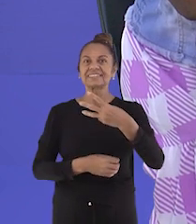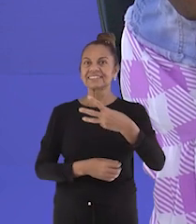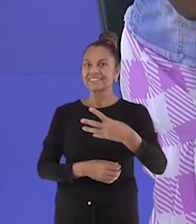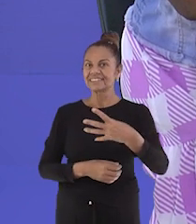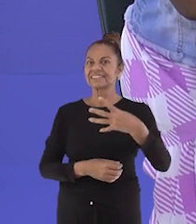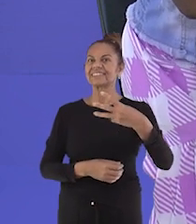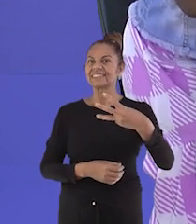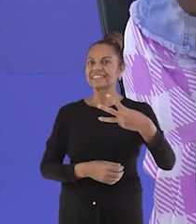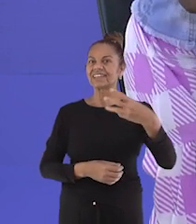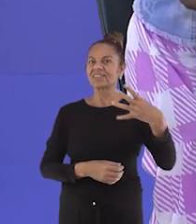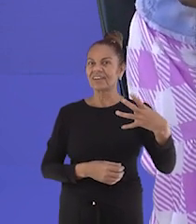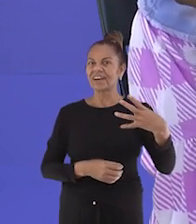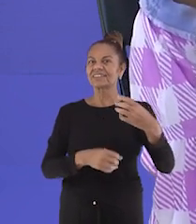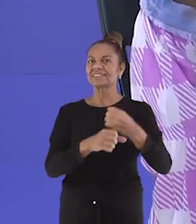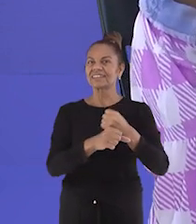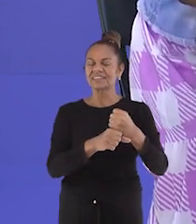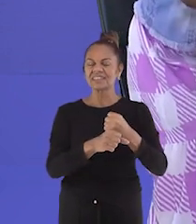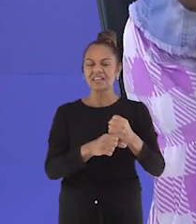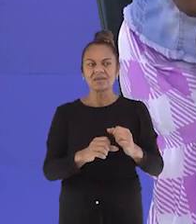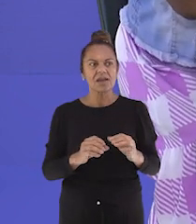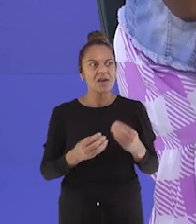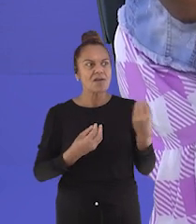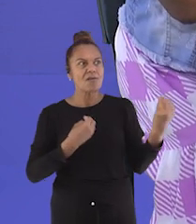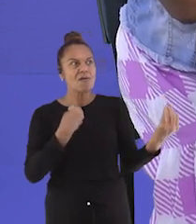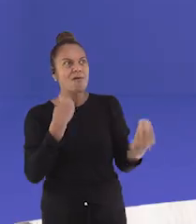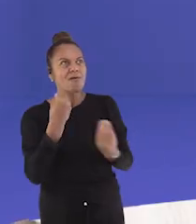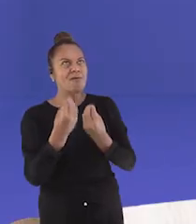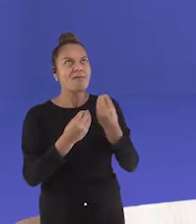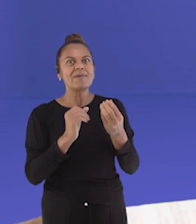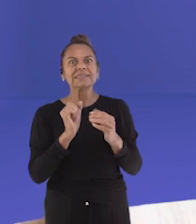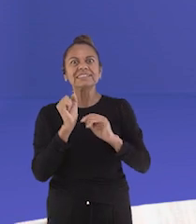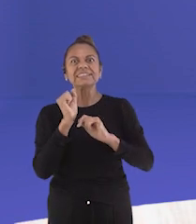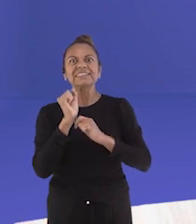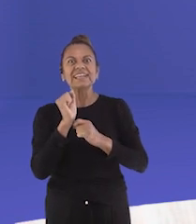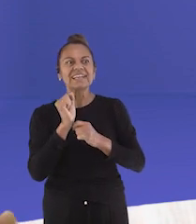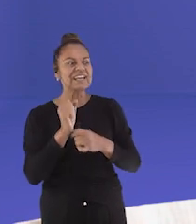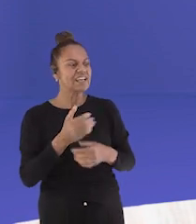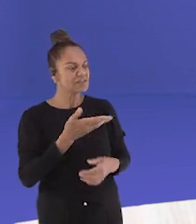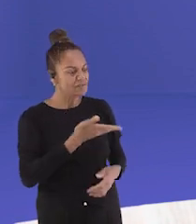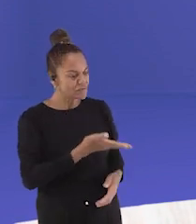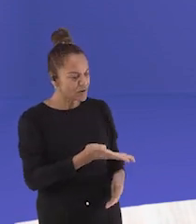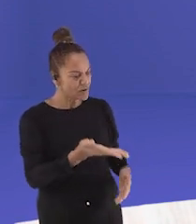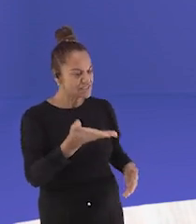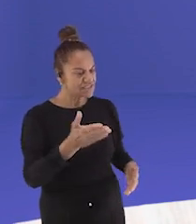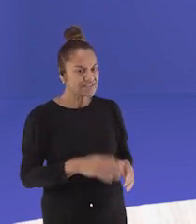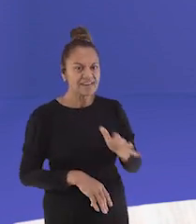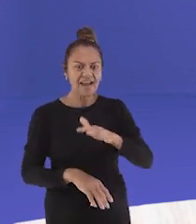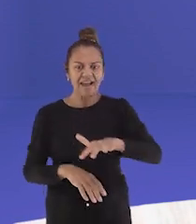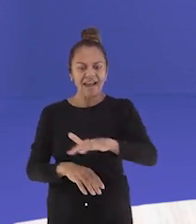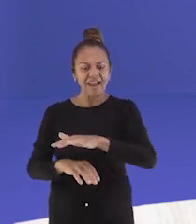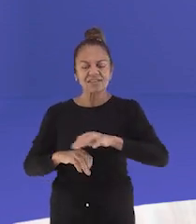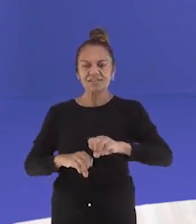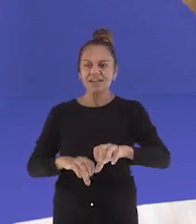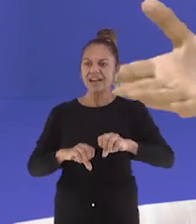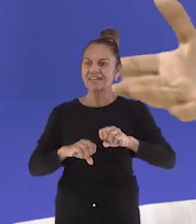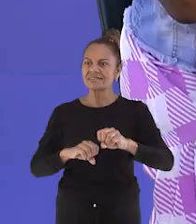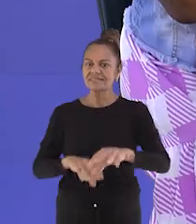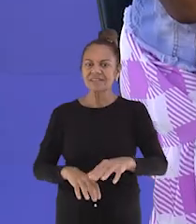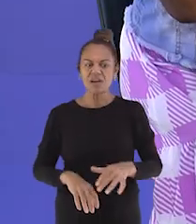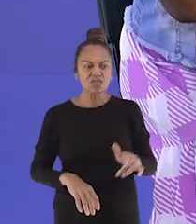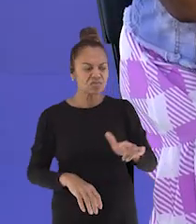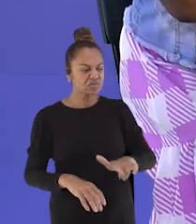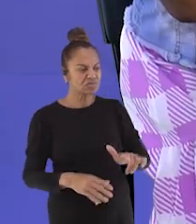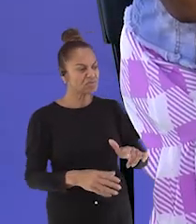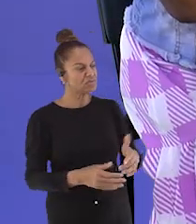minha jornada. E como não parei. Mas qual é o segredo para 34 anos trabalhados na área da educação e estar